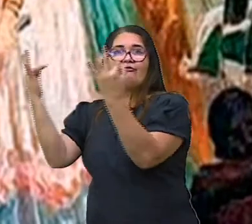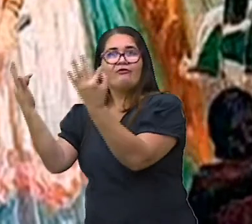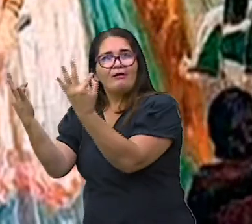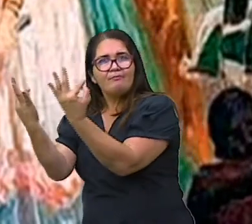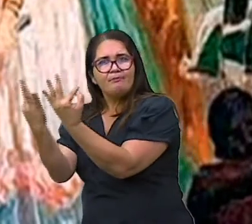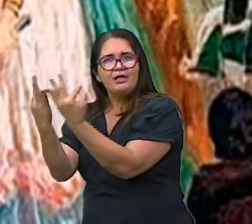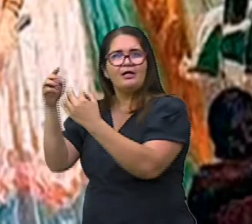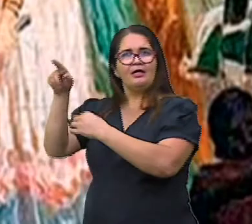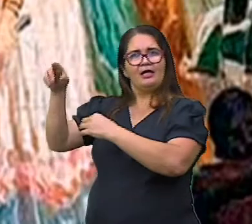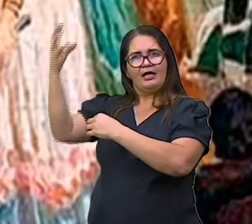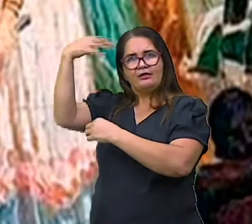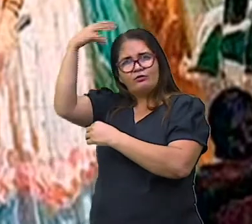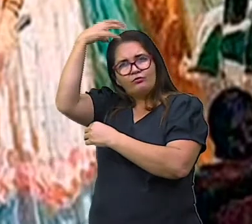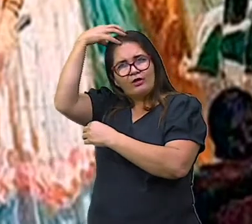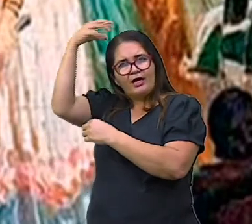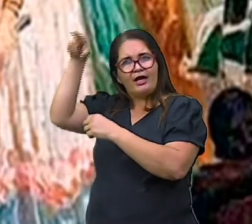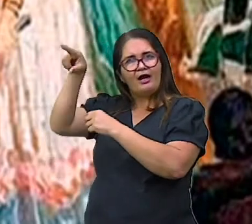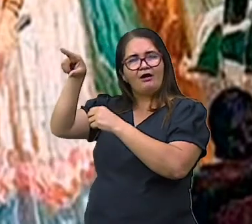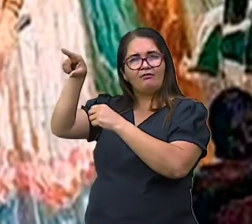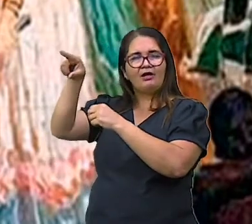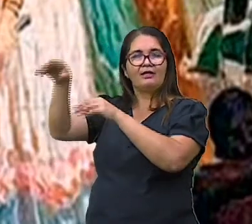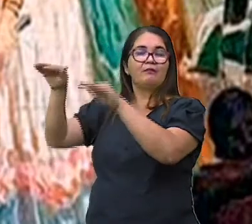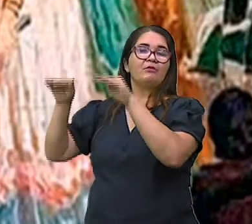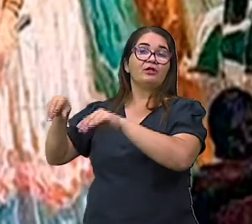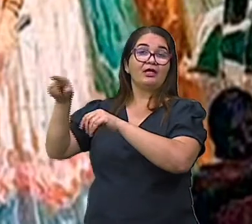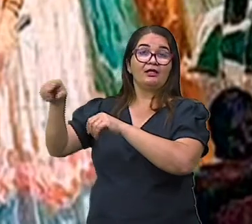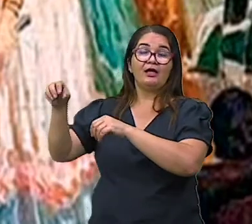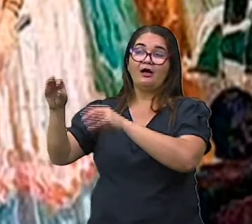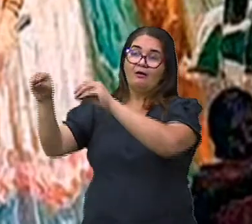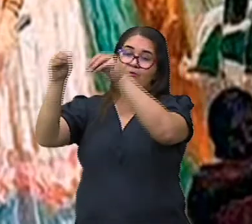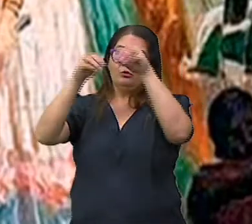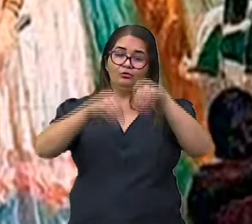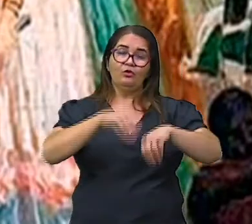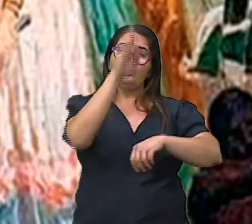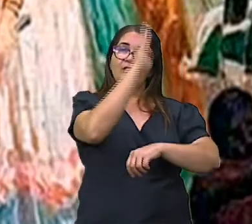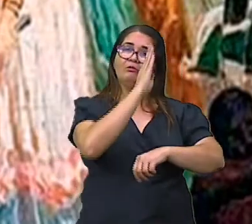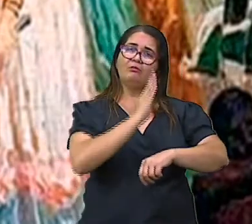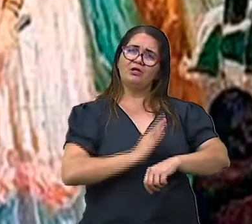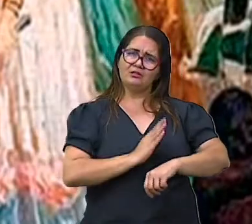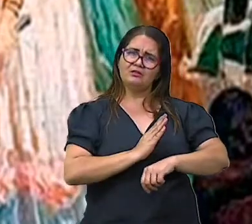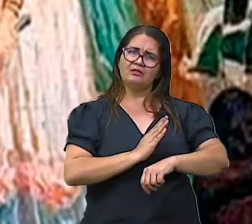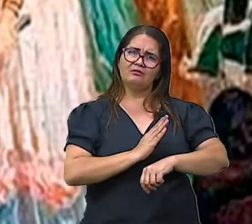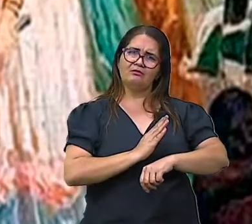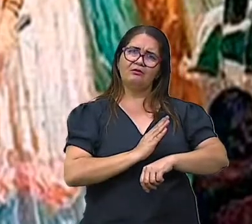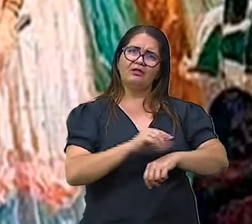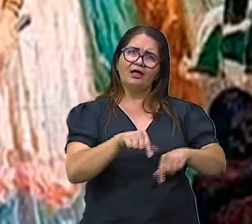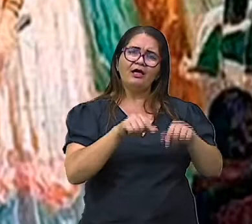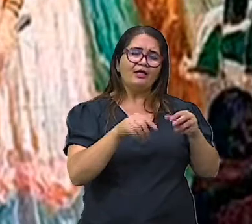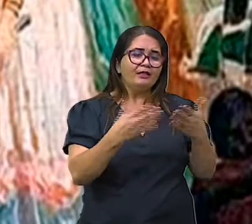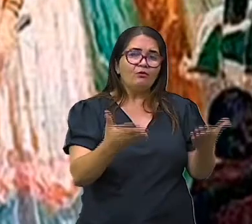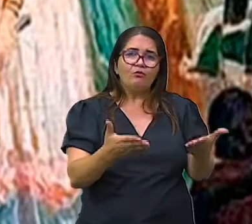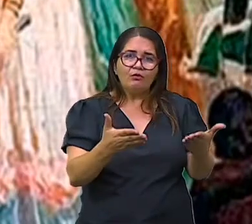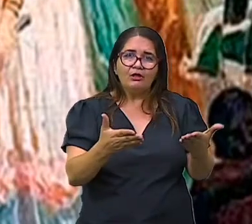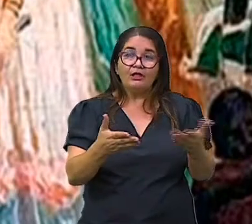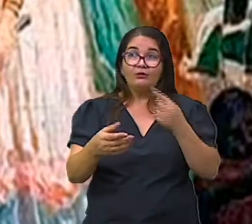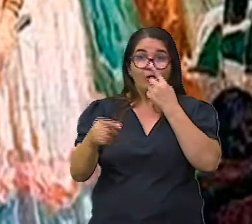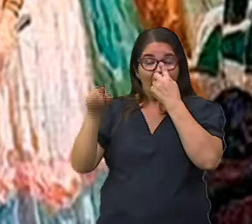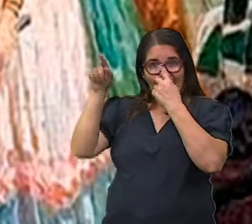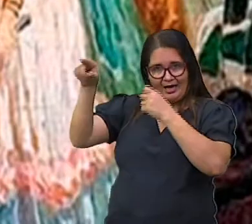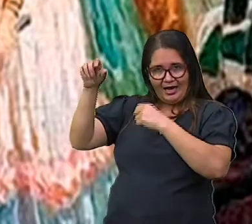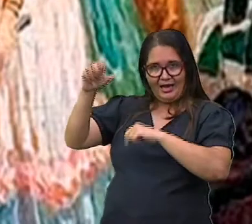real portuguesa aconteceu na virada de 1807 para 1808, quando Portugal foi invadido pelas